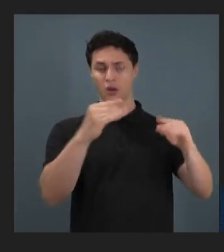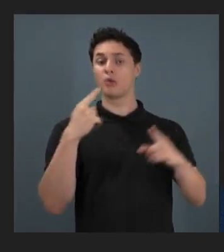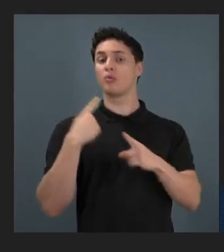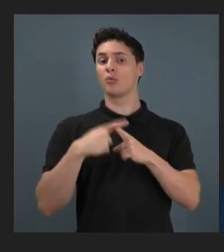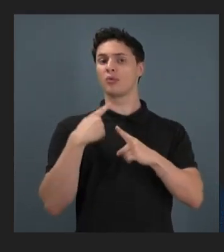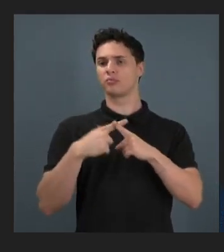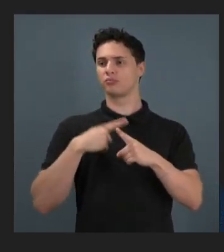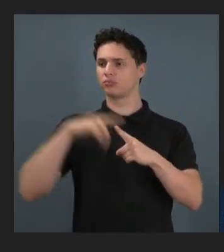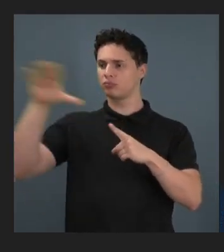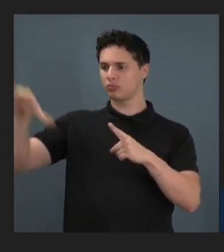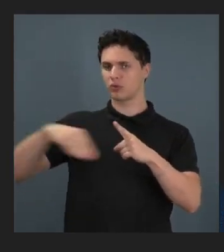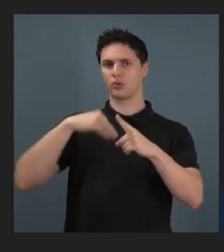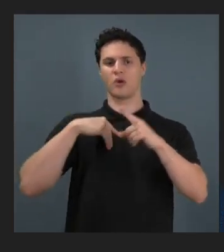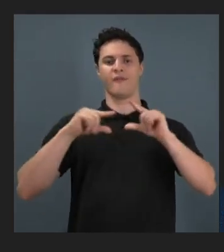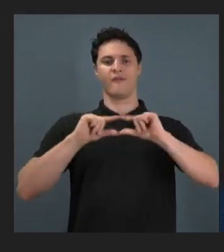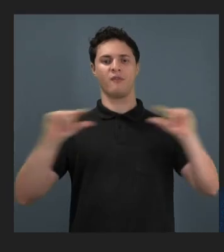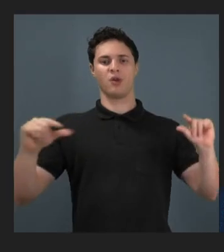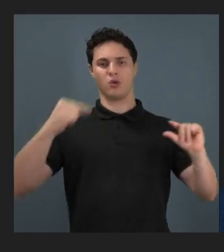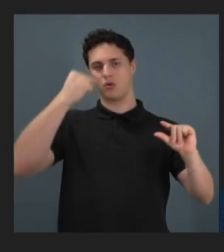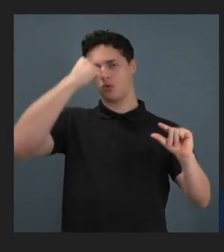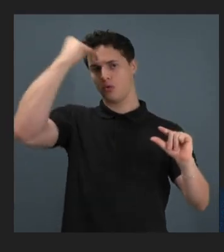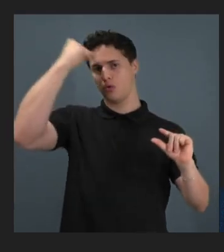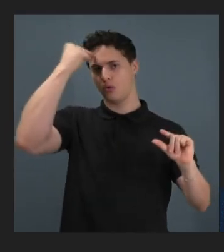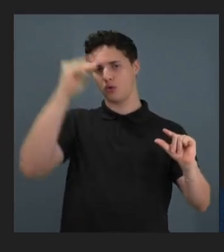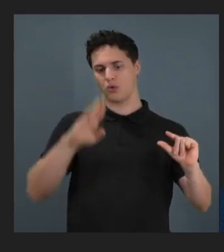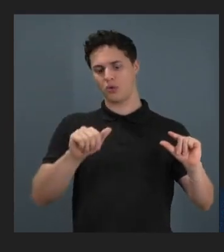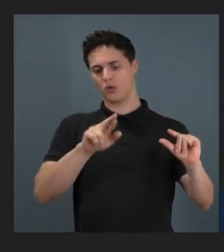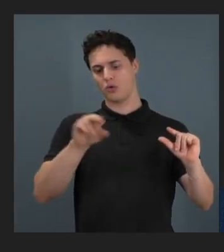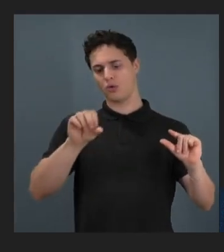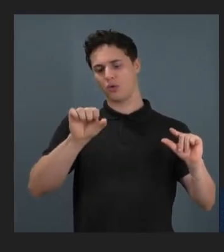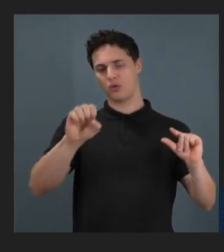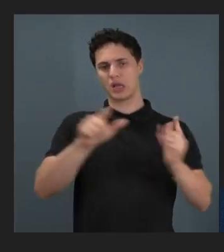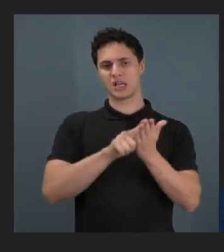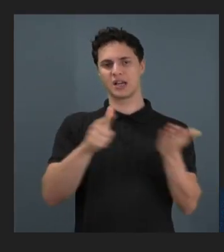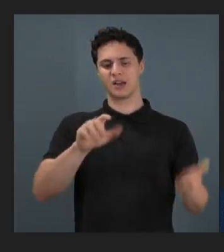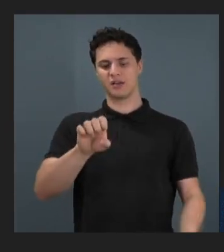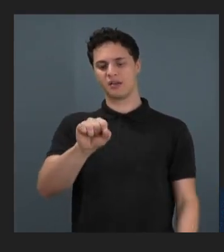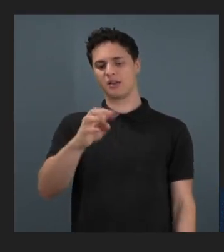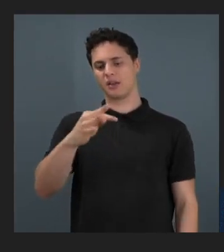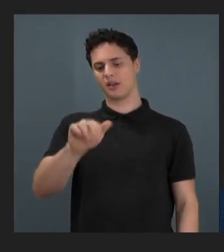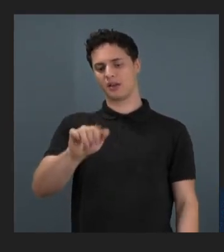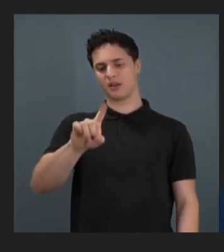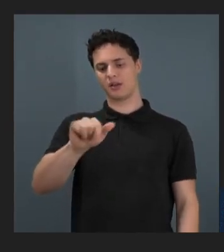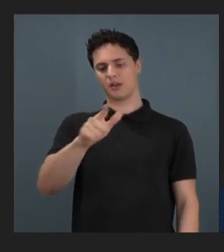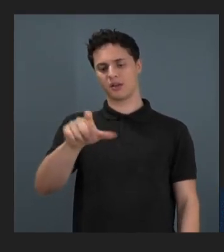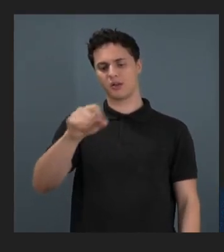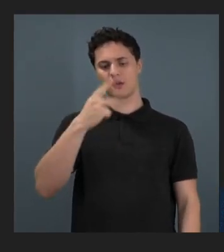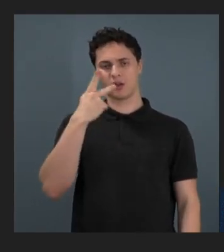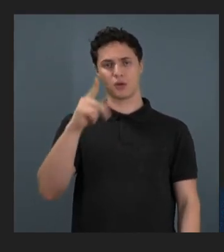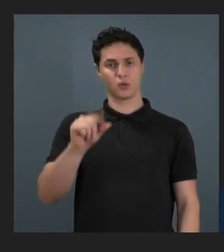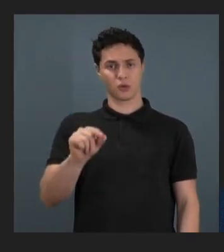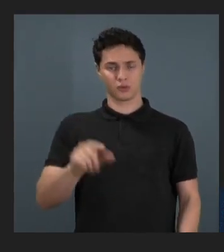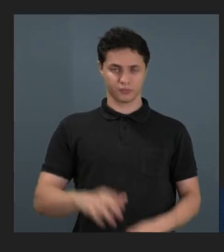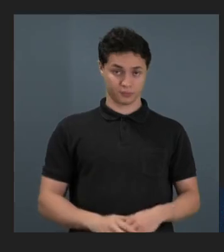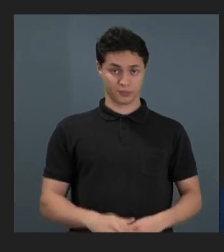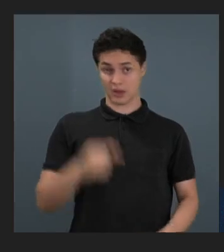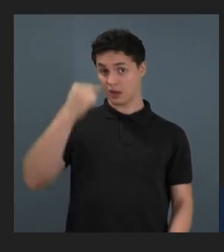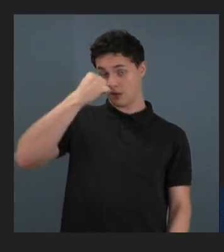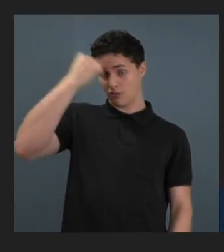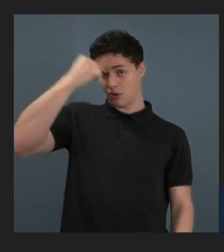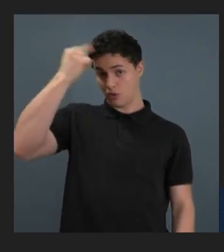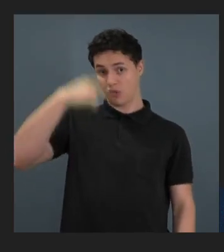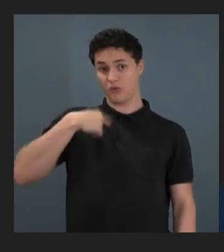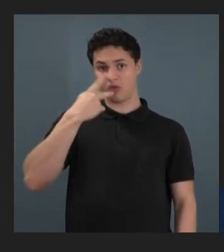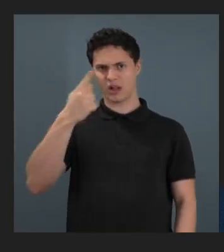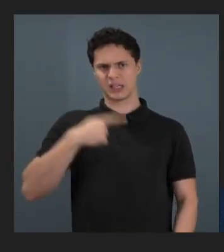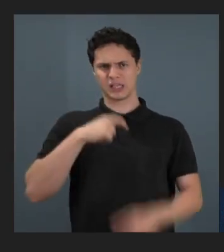essa frase do Barroso, que está no Estadão, que diz o seguinte: Barroso diz que a crítica